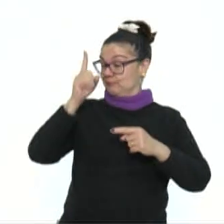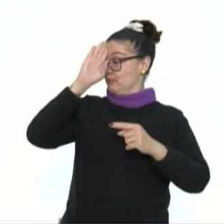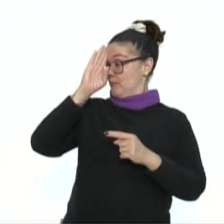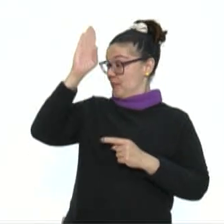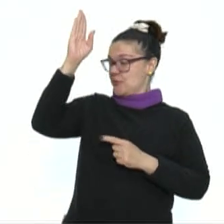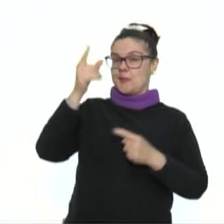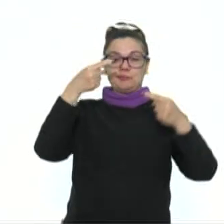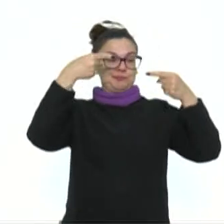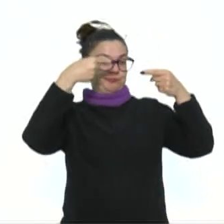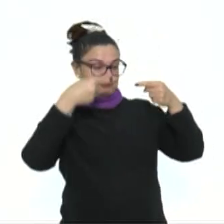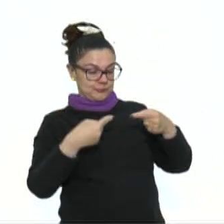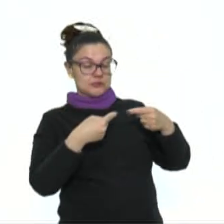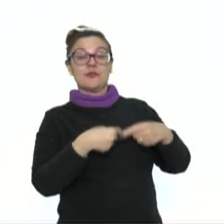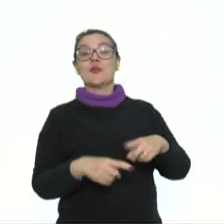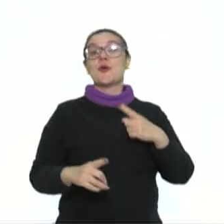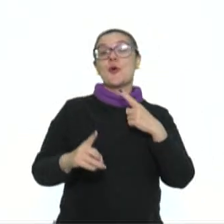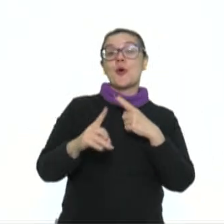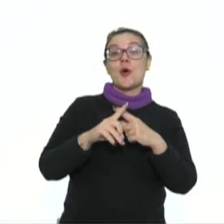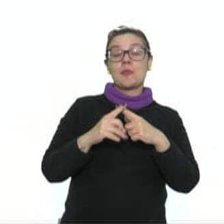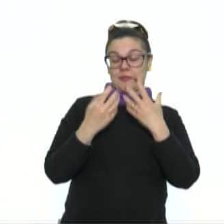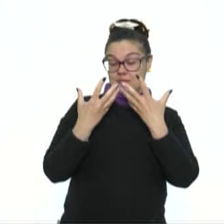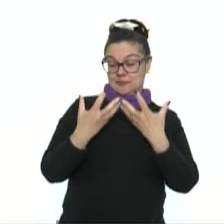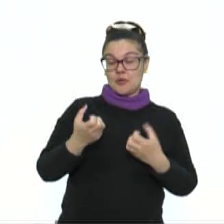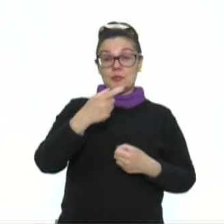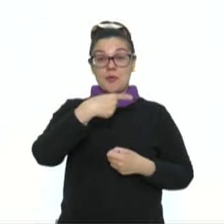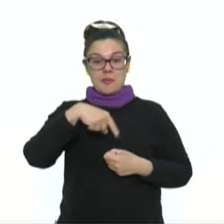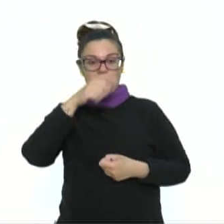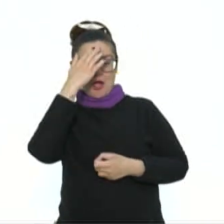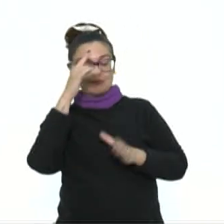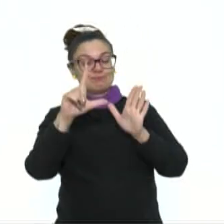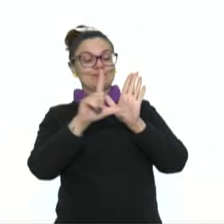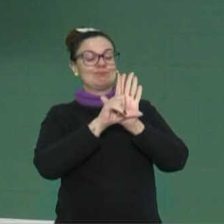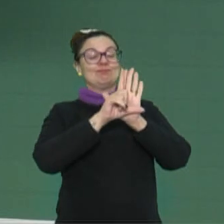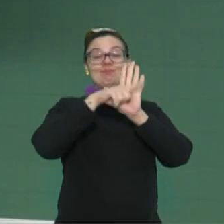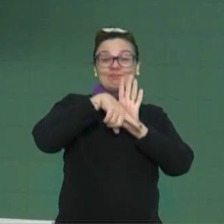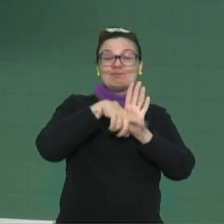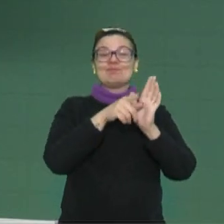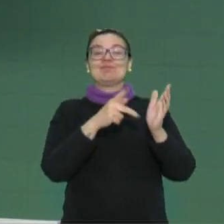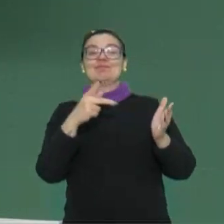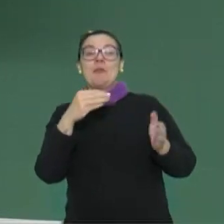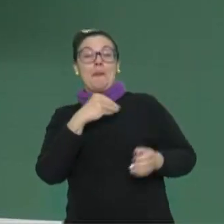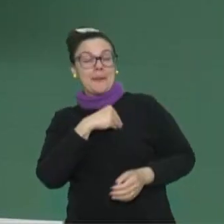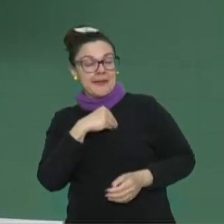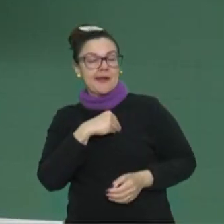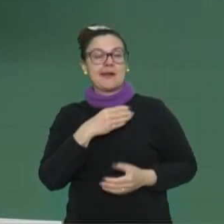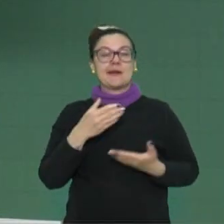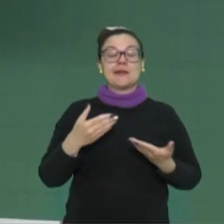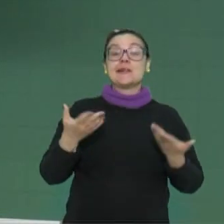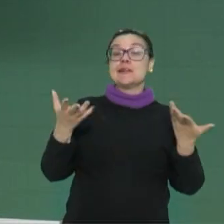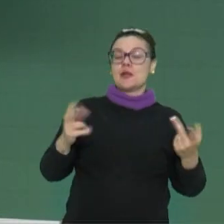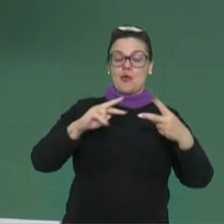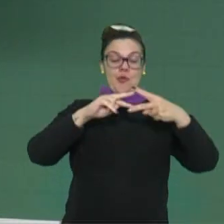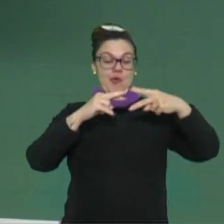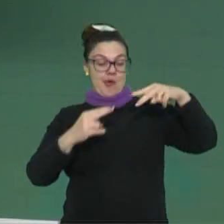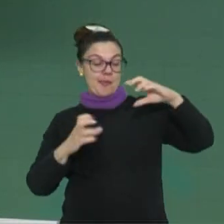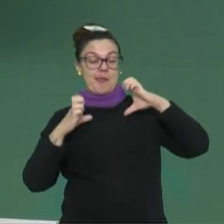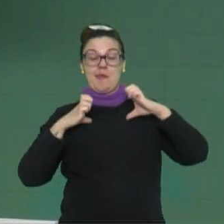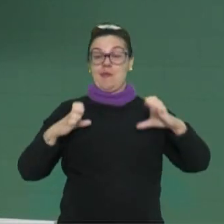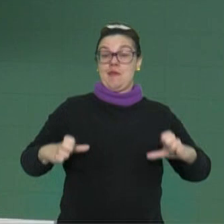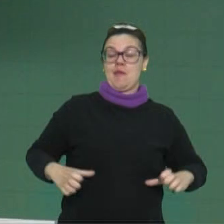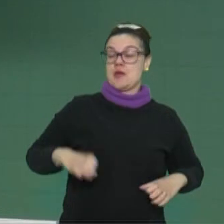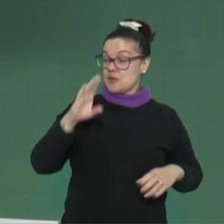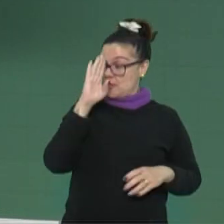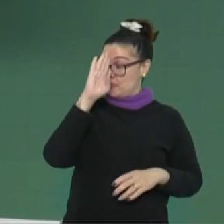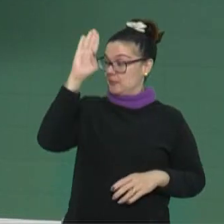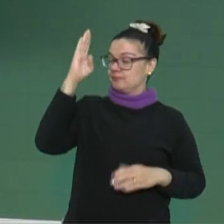da bioética, pois é considerada por muitas pessoas como um crime, um pecado. Ou seja, a bioética ela tem como um dos temas